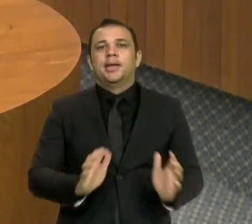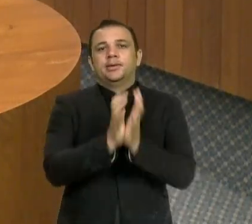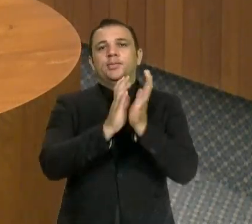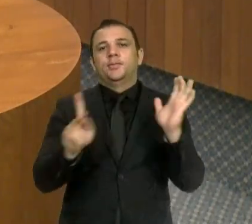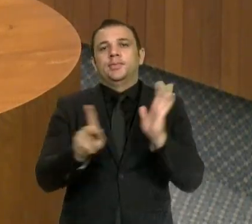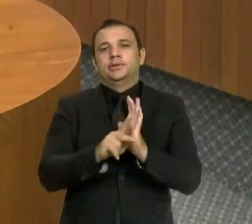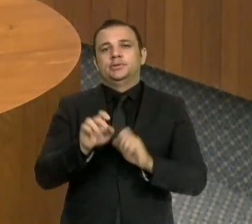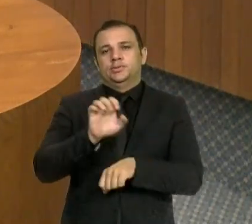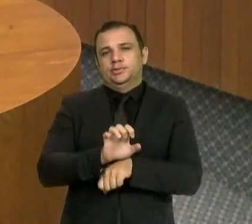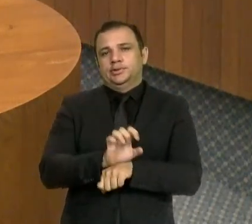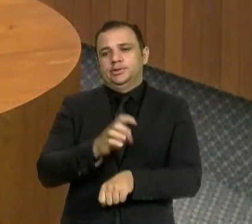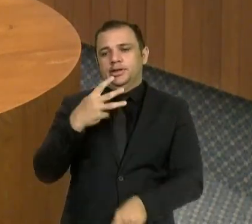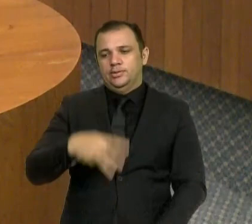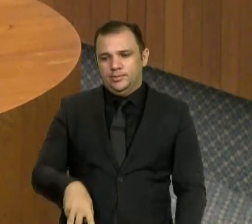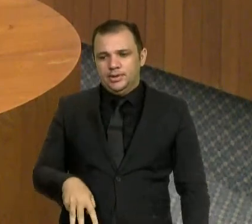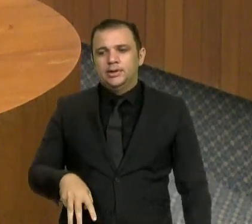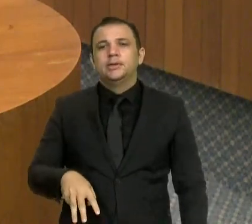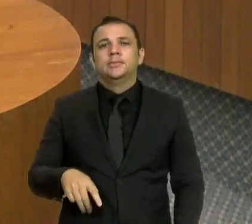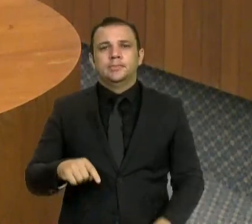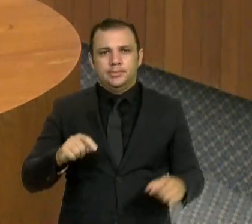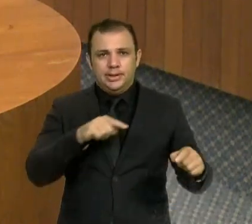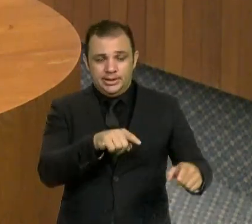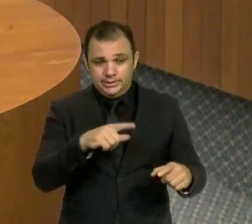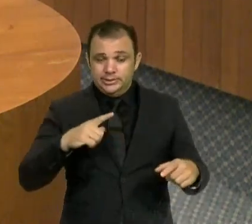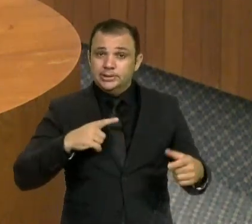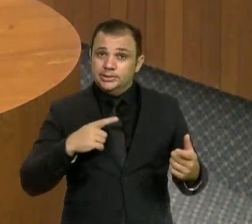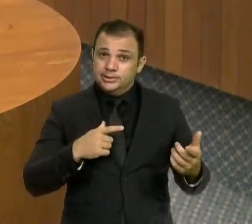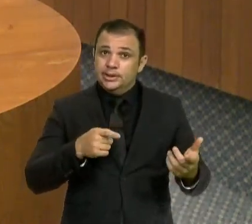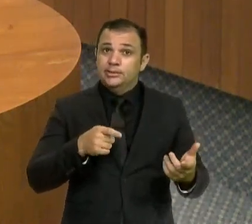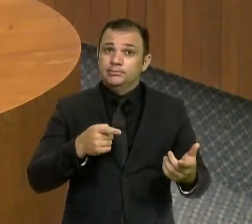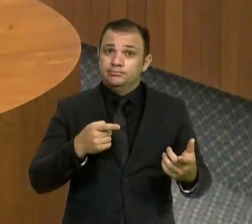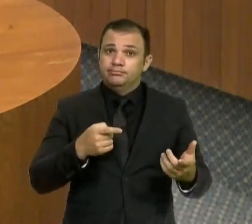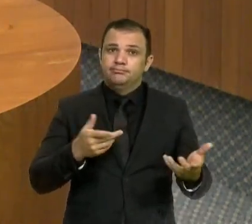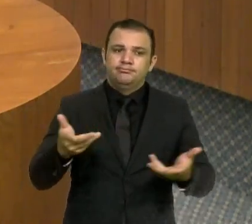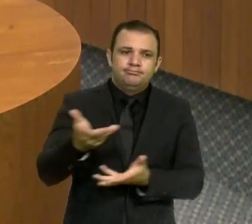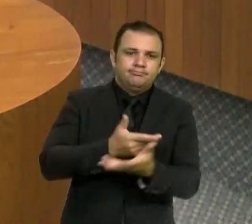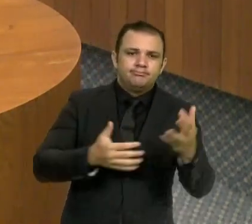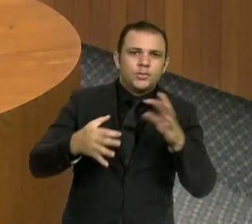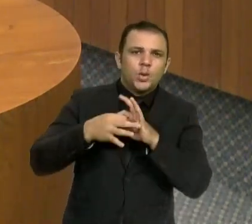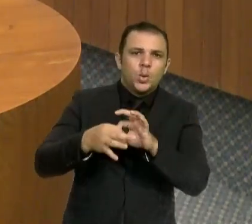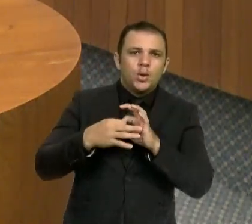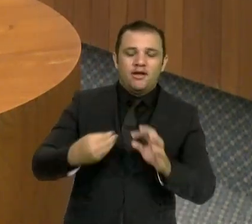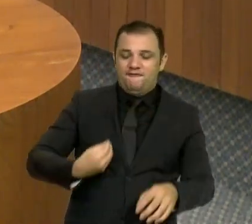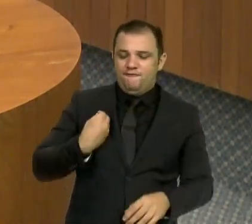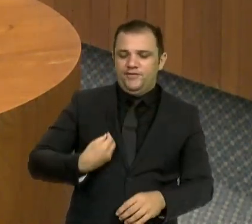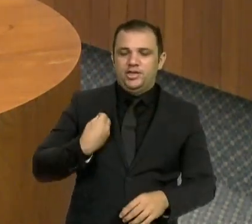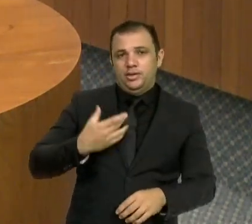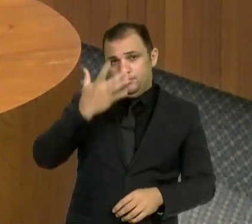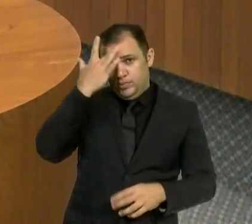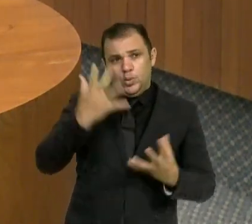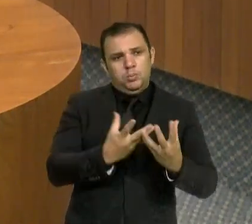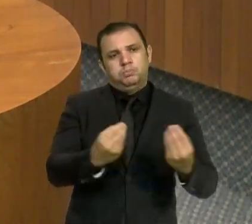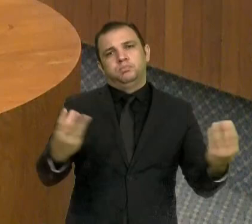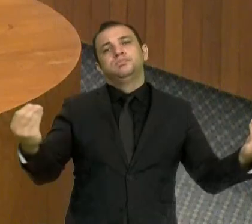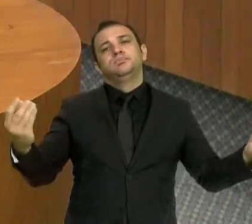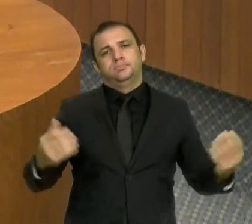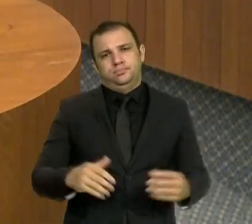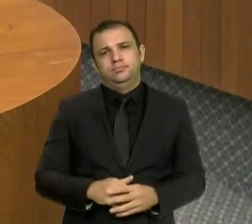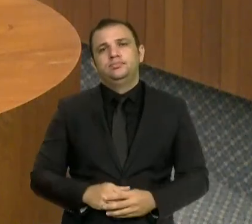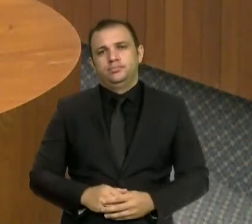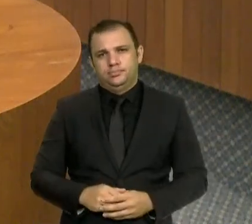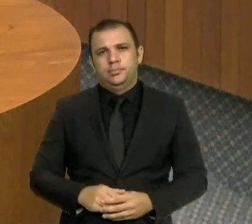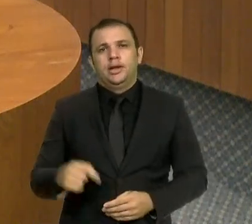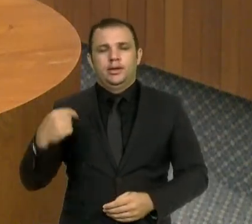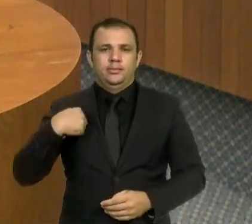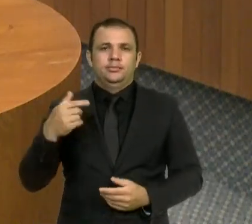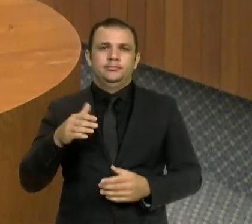desse patrimônio que dialoga diretamente com a sobrevivência de milhares e milhares de pessoas. Então, a princípio, era esse o